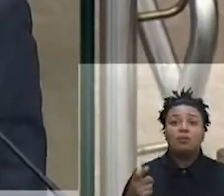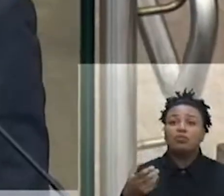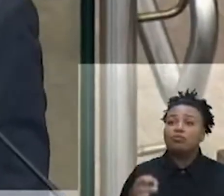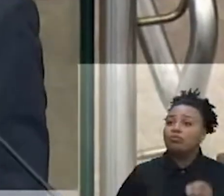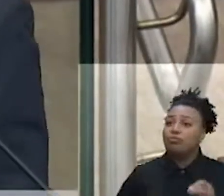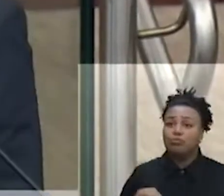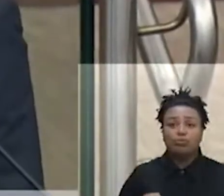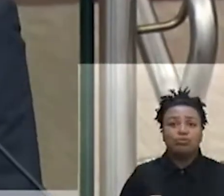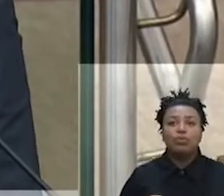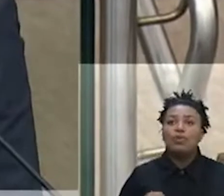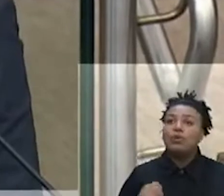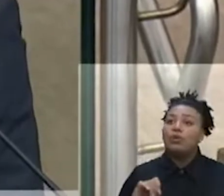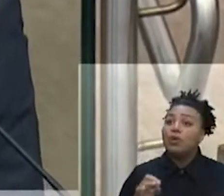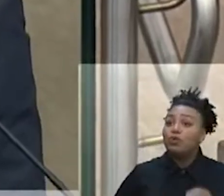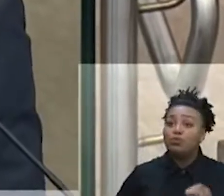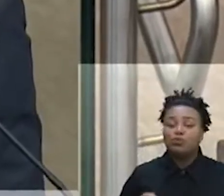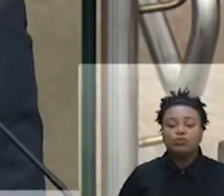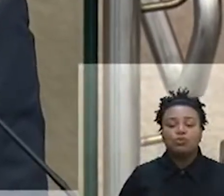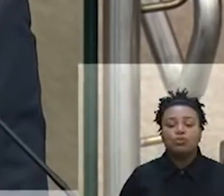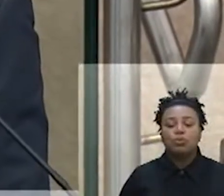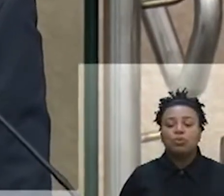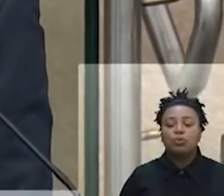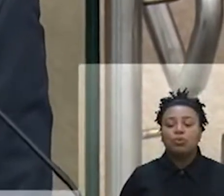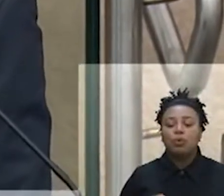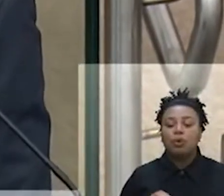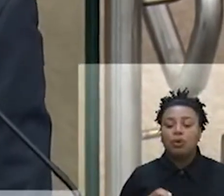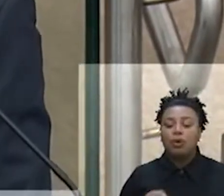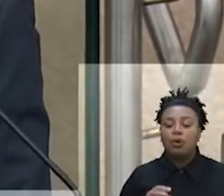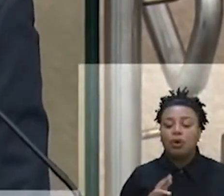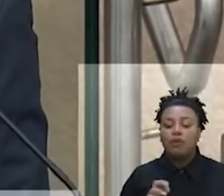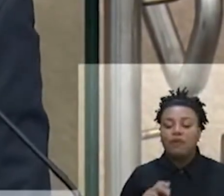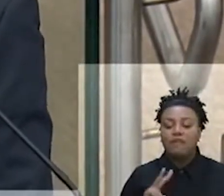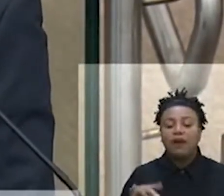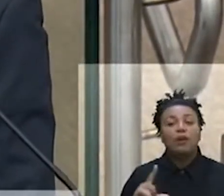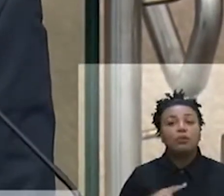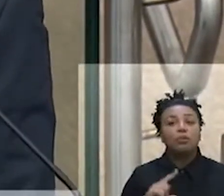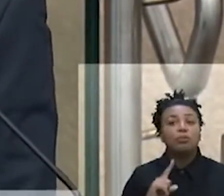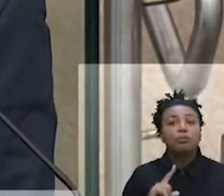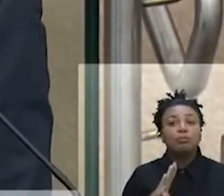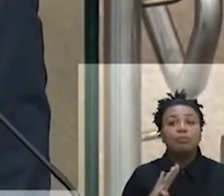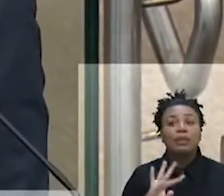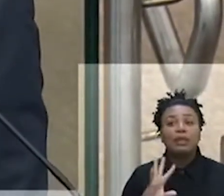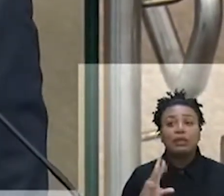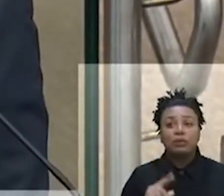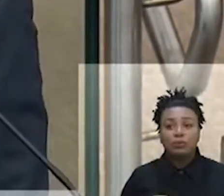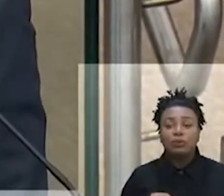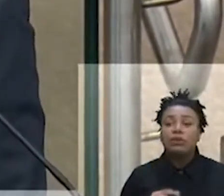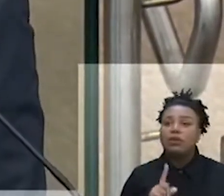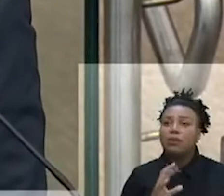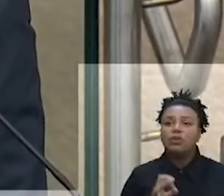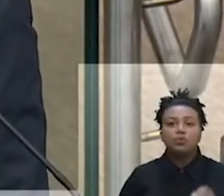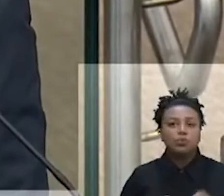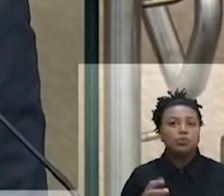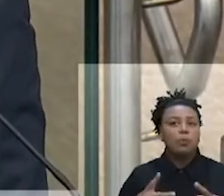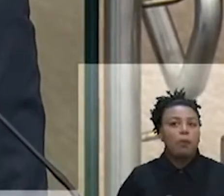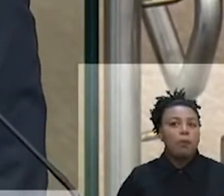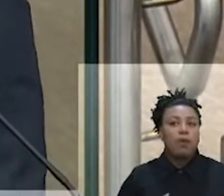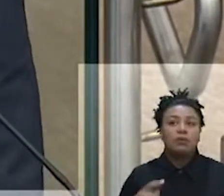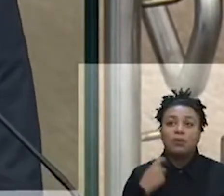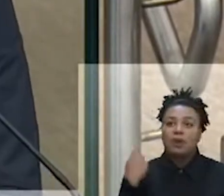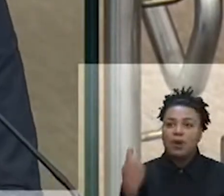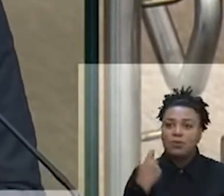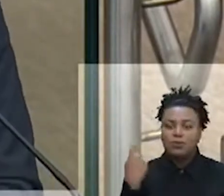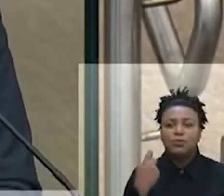injusto, injusto com os cofres públicos, custará R$1,5 bilhão, injusto com a população